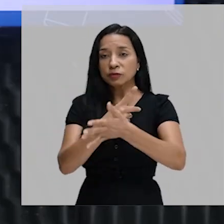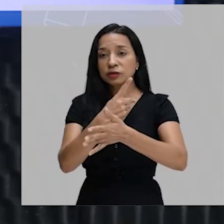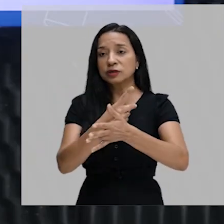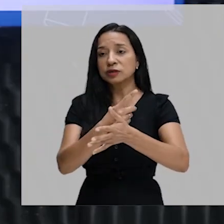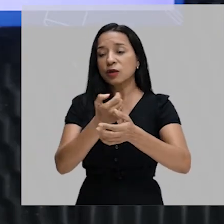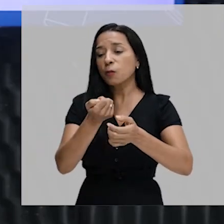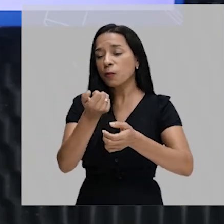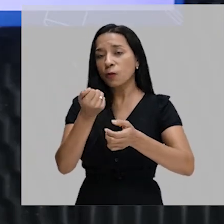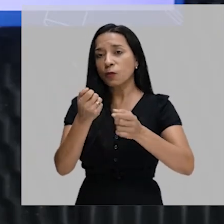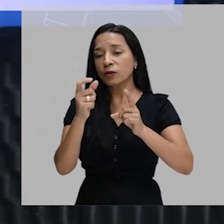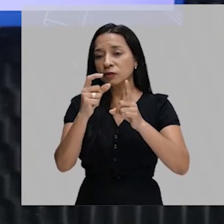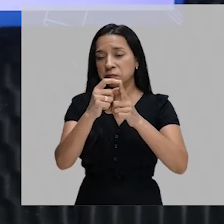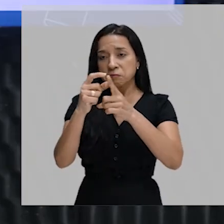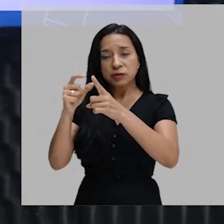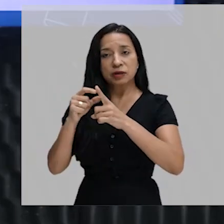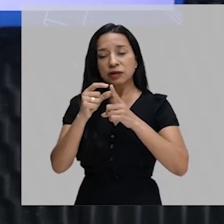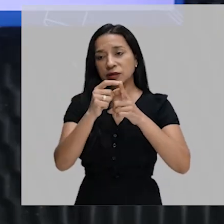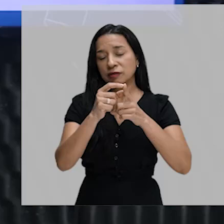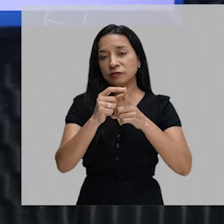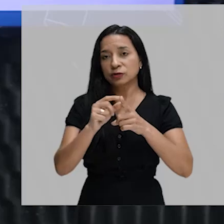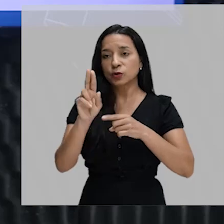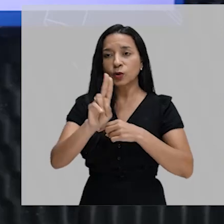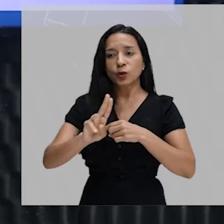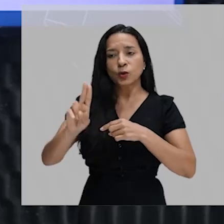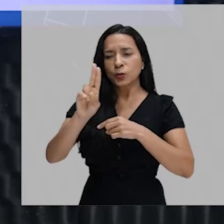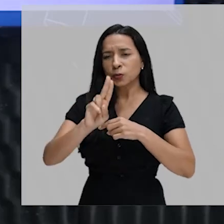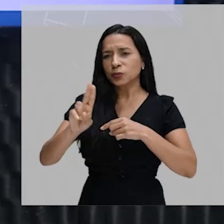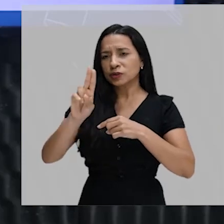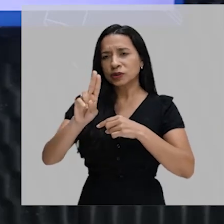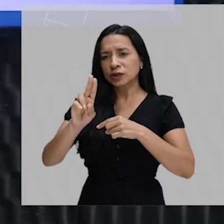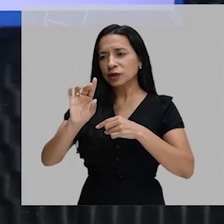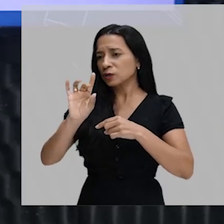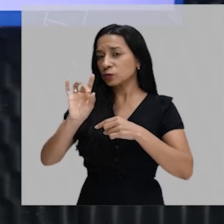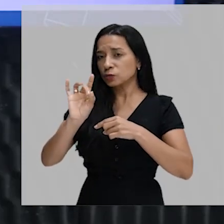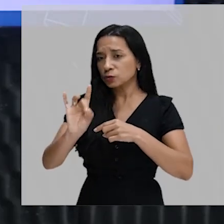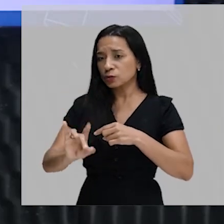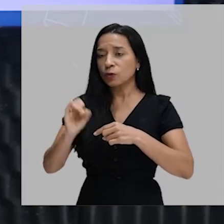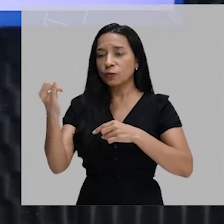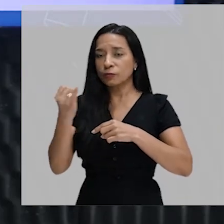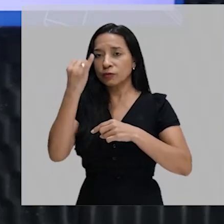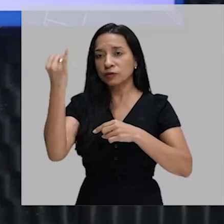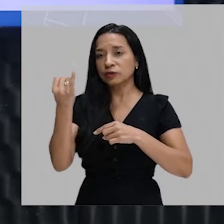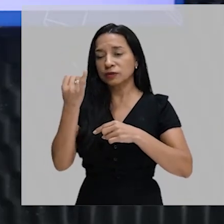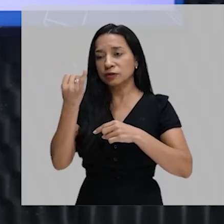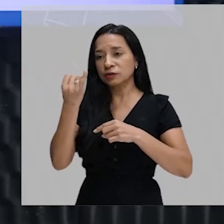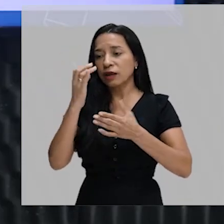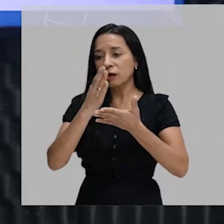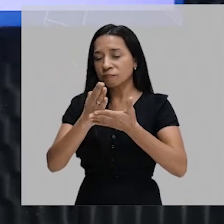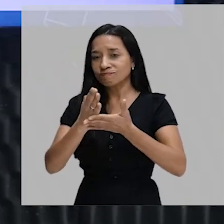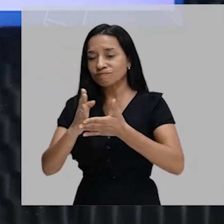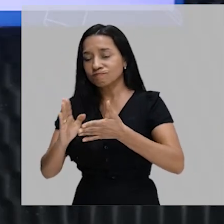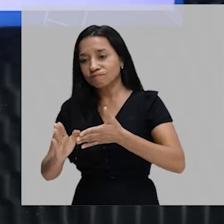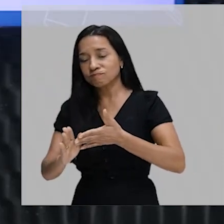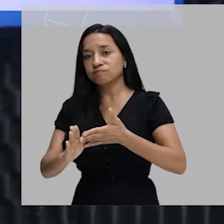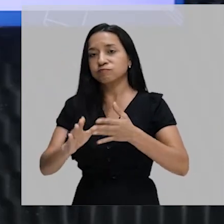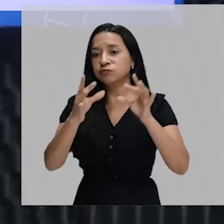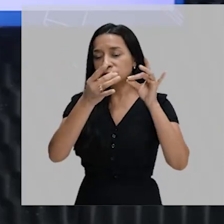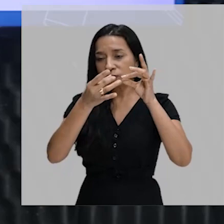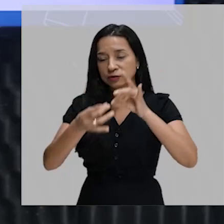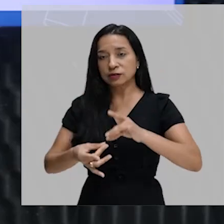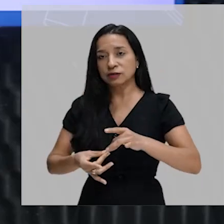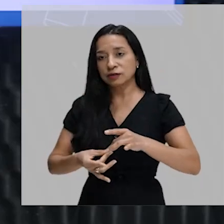palavras, eliminando os detalhes. Então, o resumo é justamente isso. Nós vamos pegar a